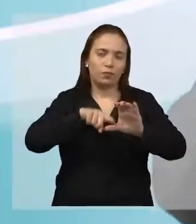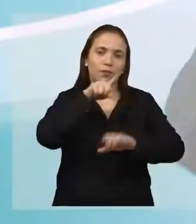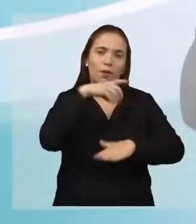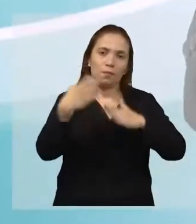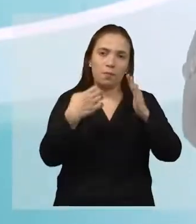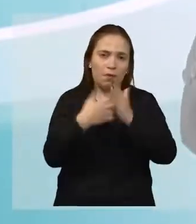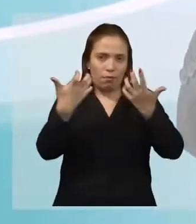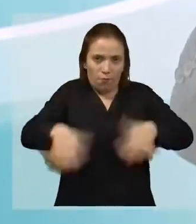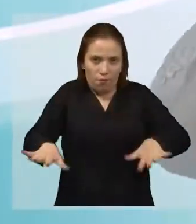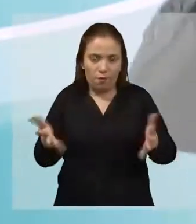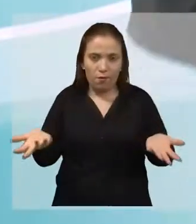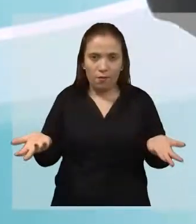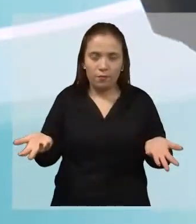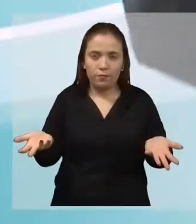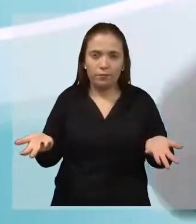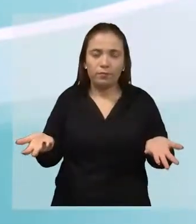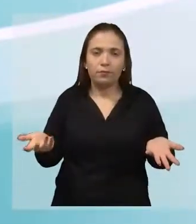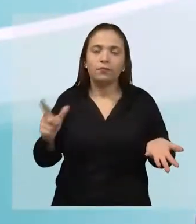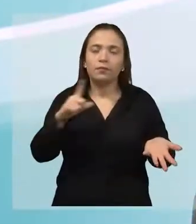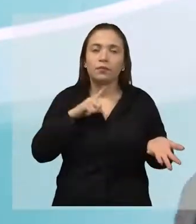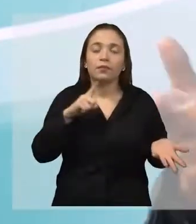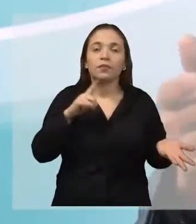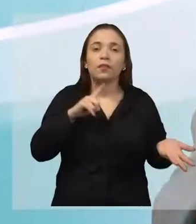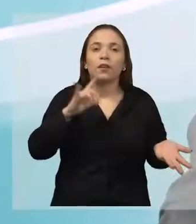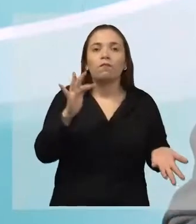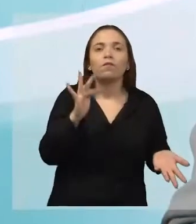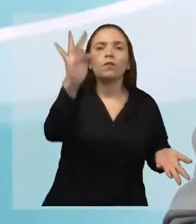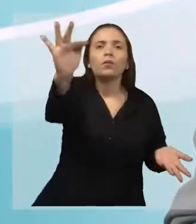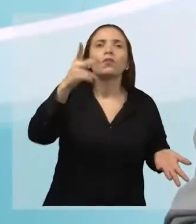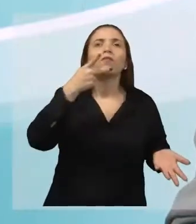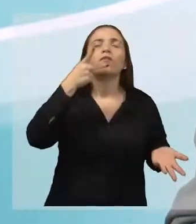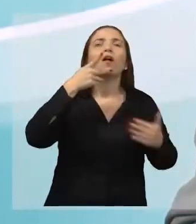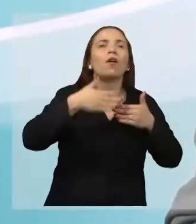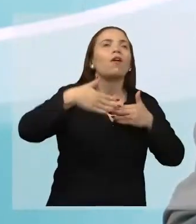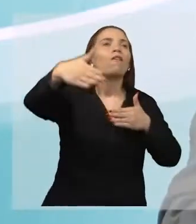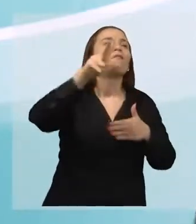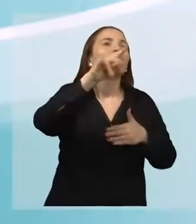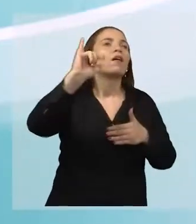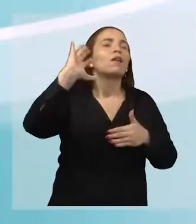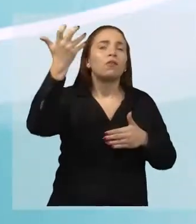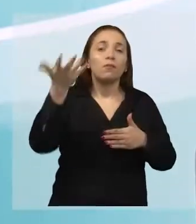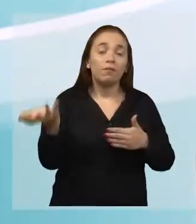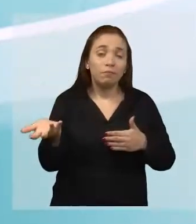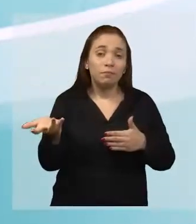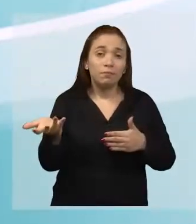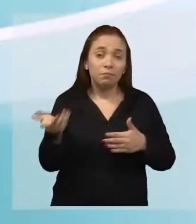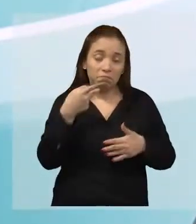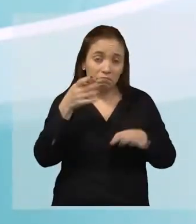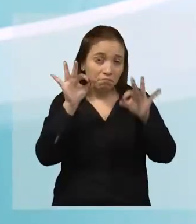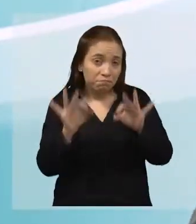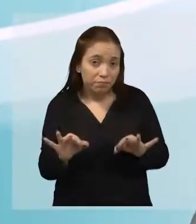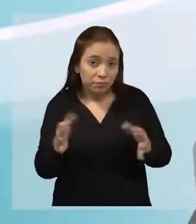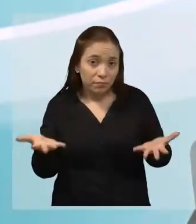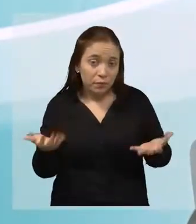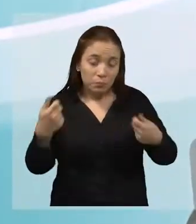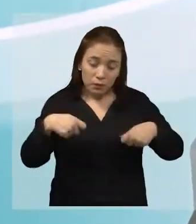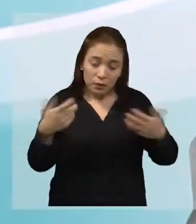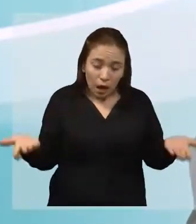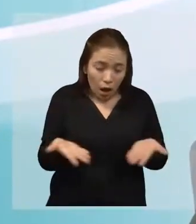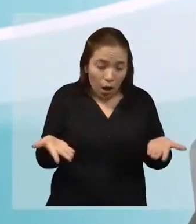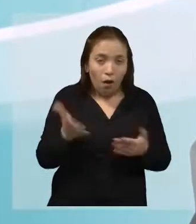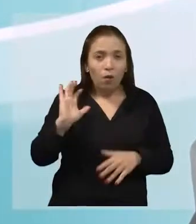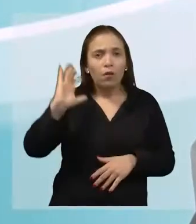guerra. Não é? E quem pensa como quem é bem formado na arte da guerra, pensa em termos